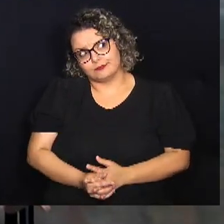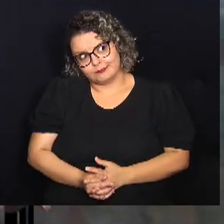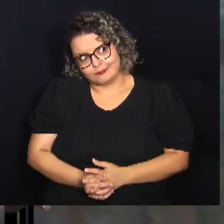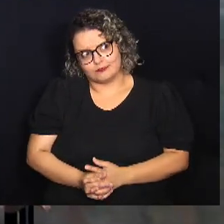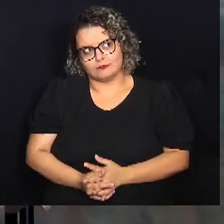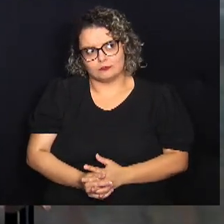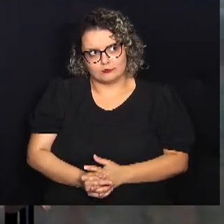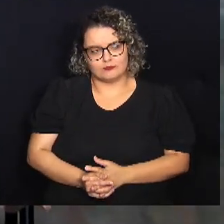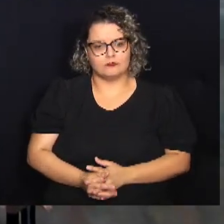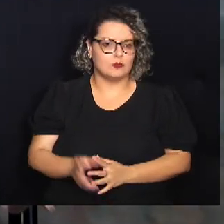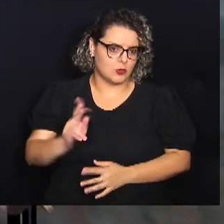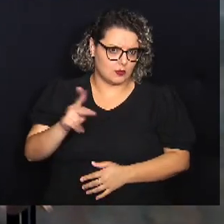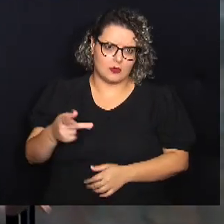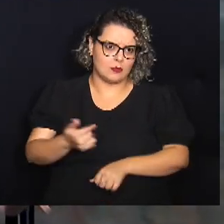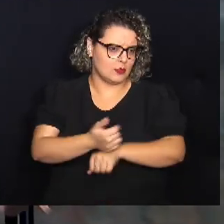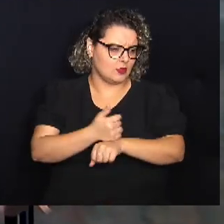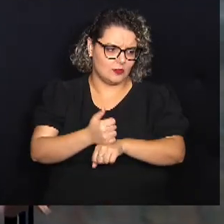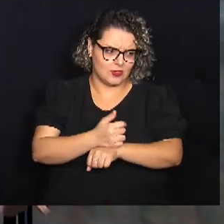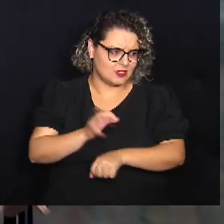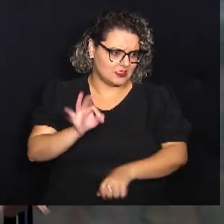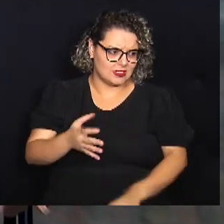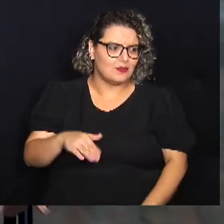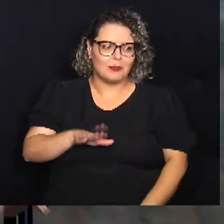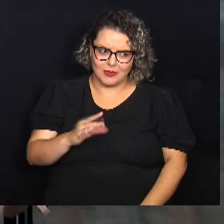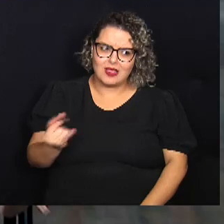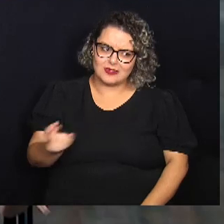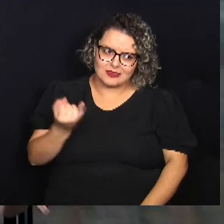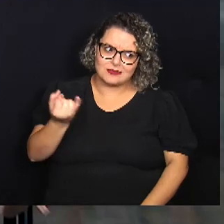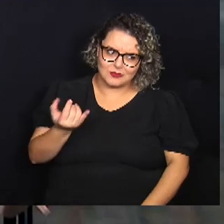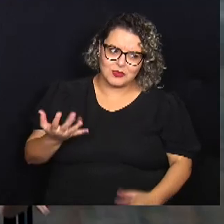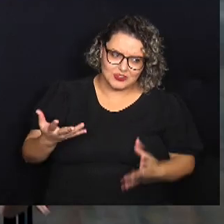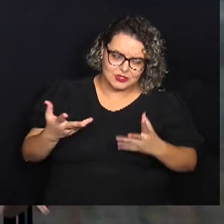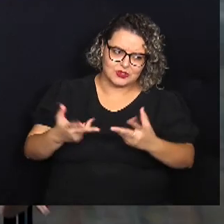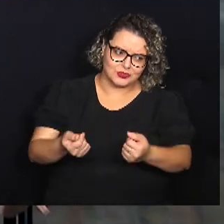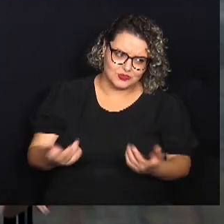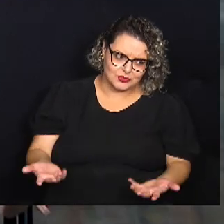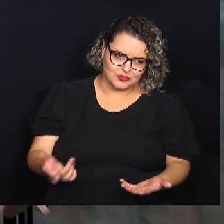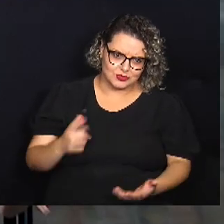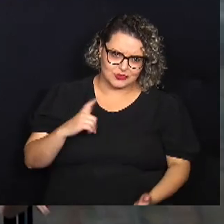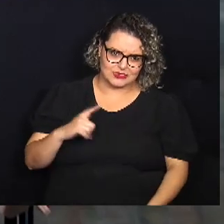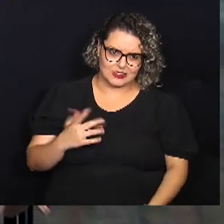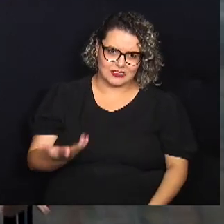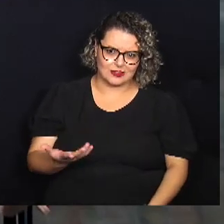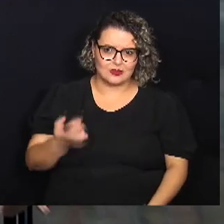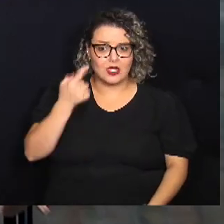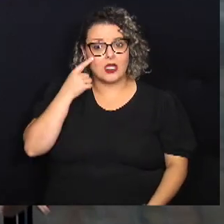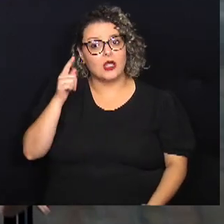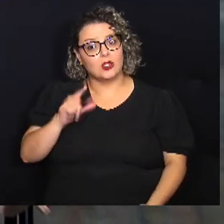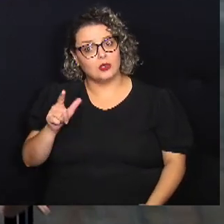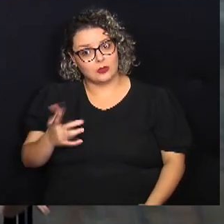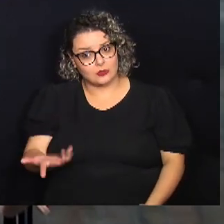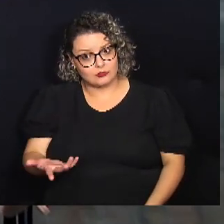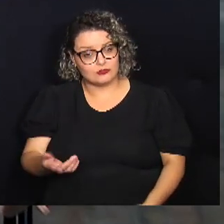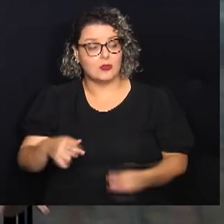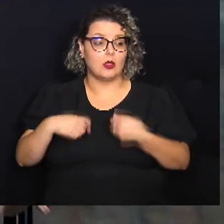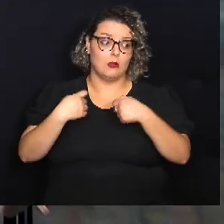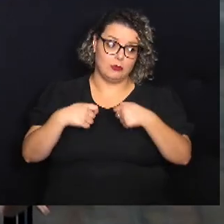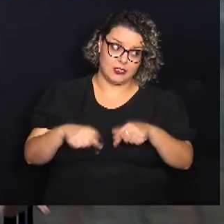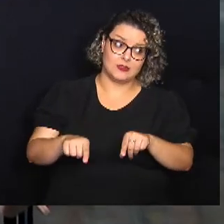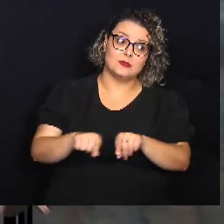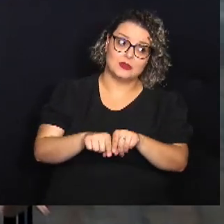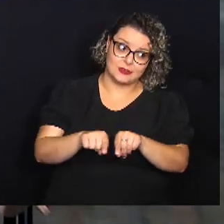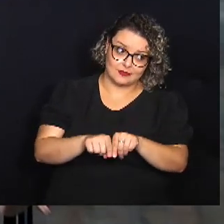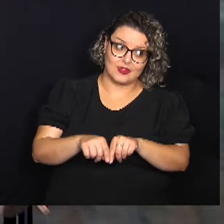é uma das profissões certamente mais importantes aí que a gente tem, né? E claro que eles precisam ser muito